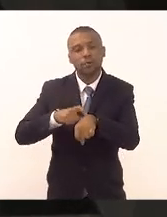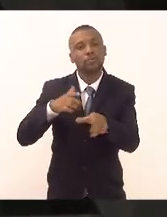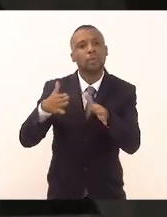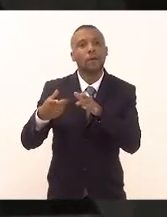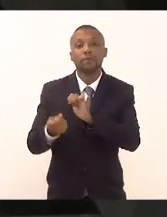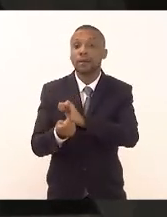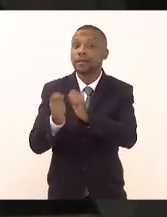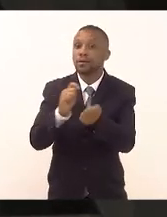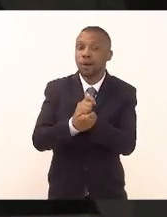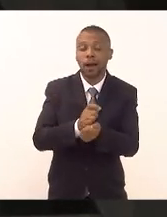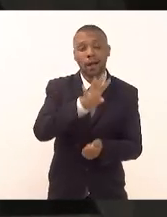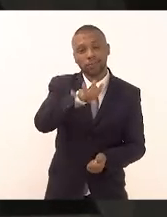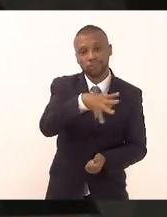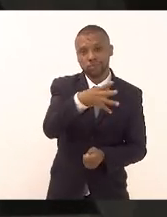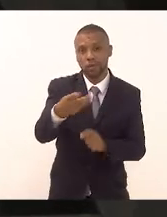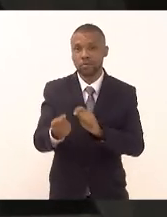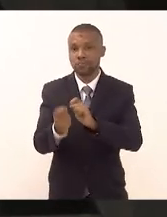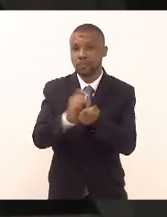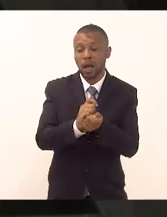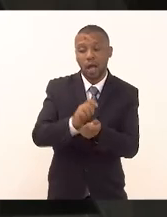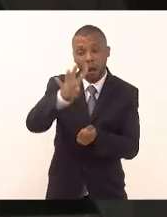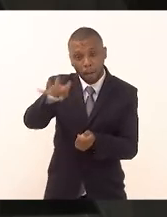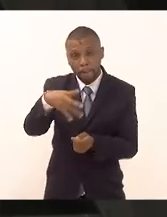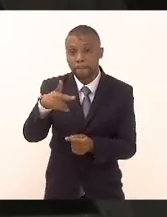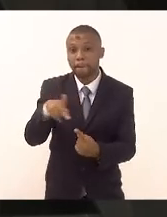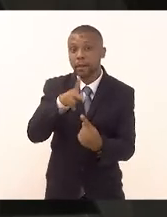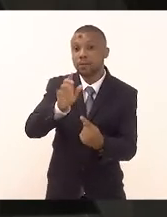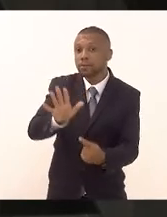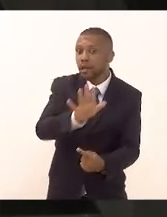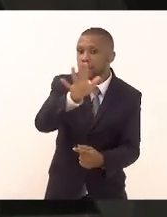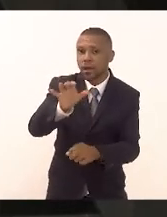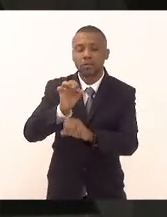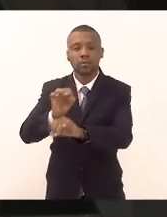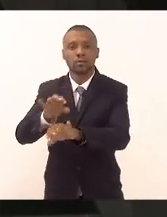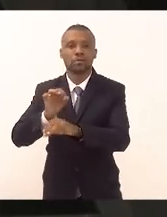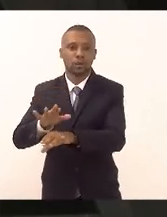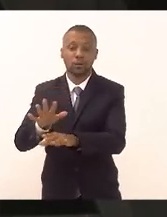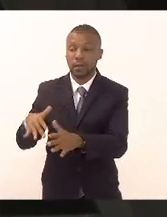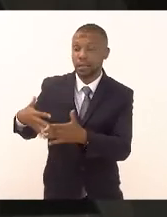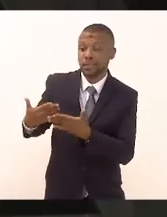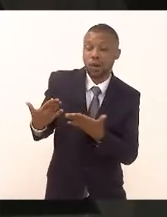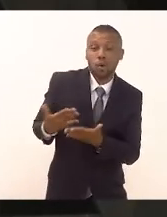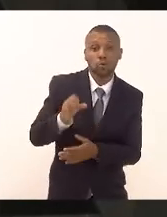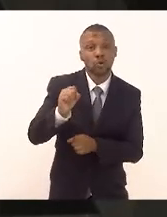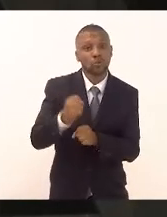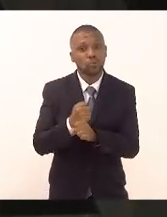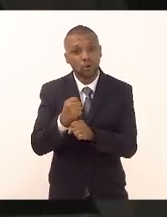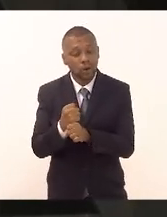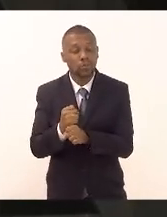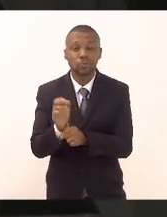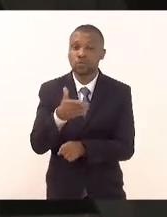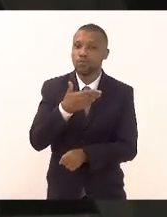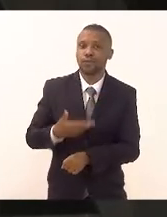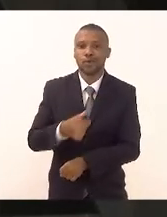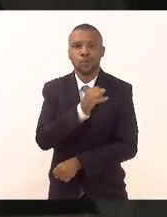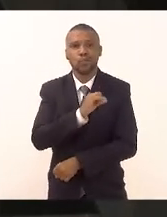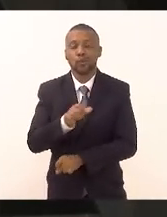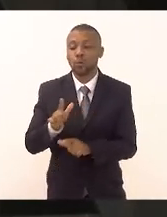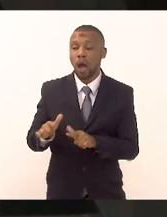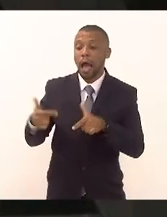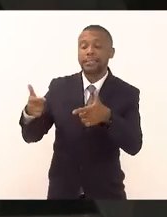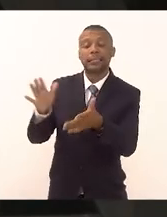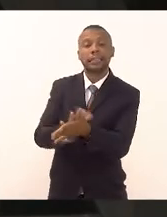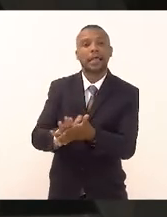já estamos em 2022, vai completar 8 anos que o Rio de Janeiro não faz o seu dever de casa, Cláudio Castro não move uma